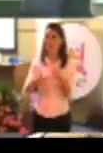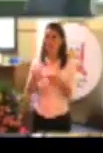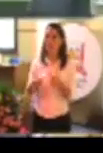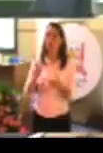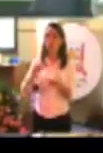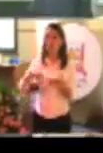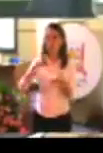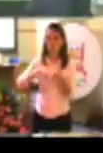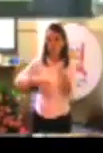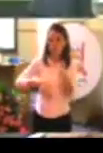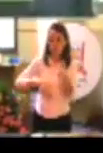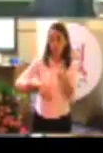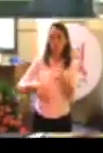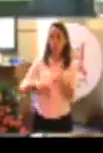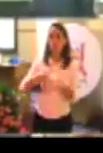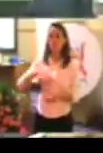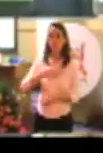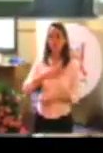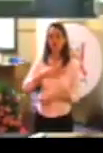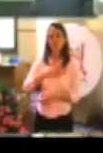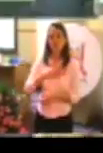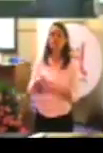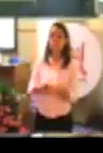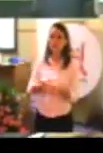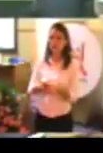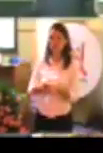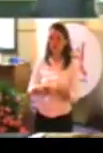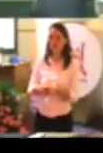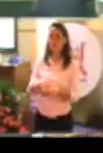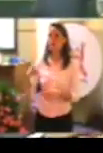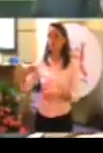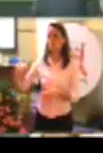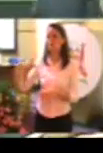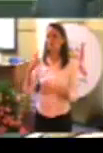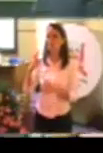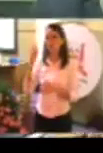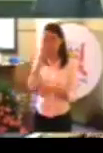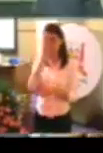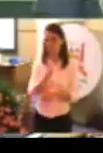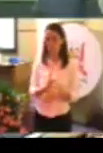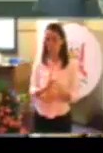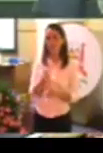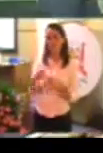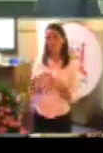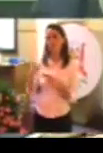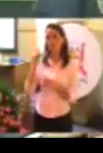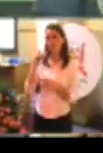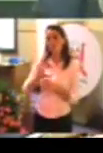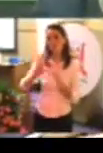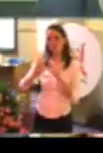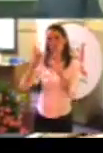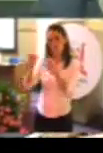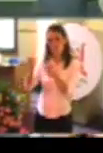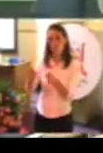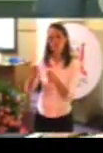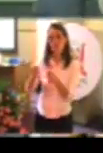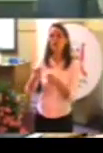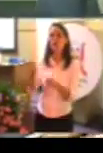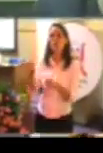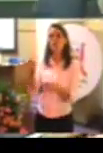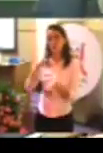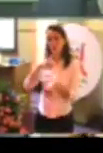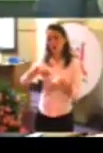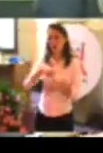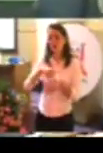servidores públicos que nos enchem de orgulho também, como cidadãos brasileiros, porque todos eles estão representando muito